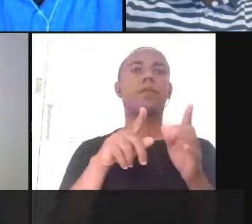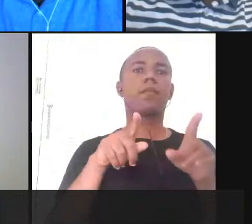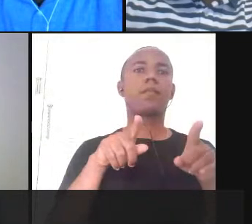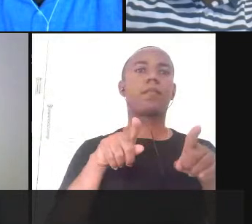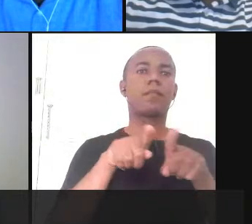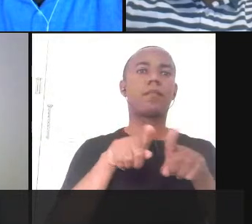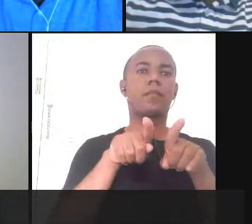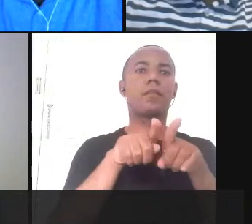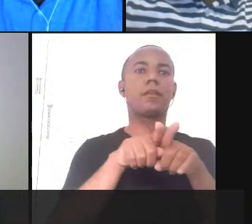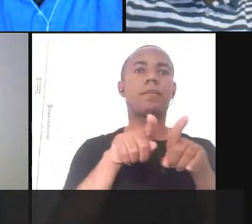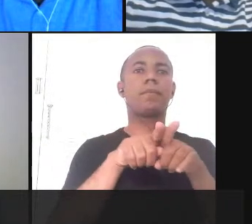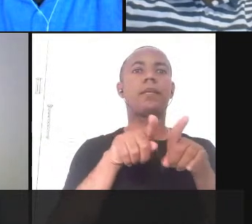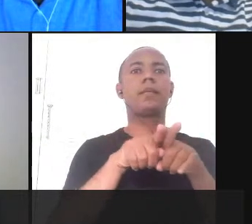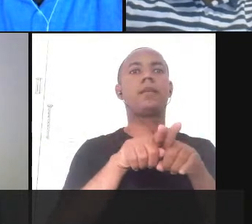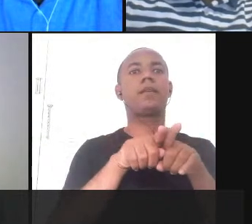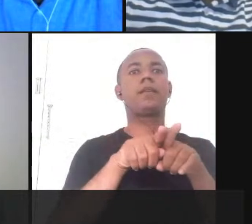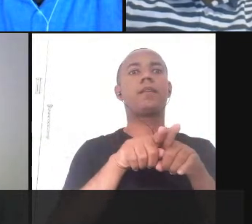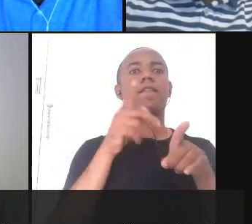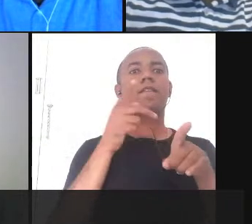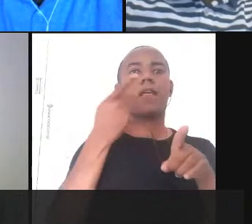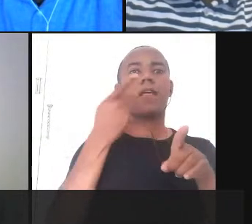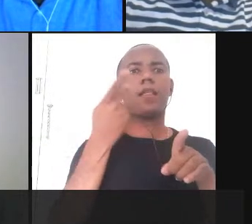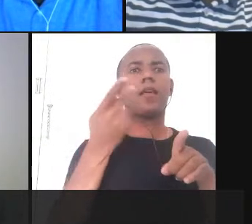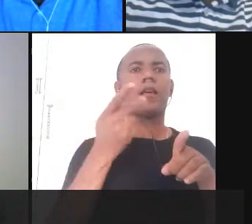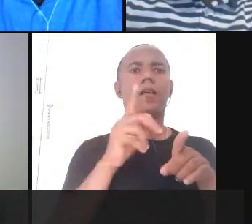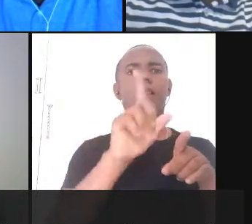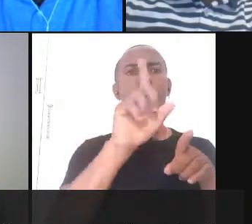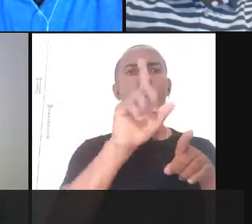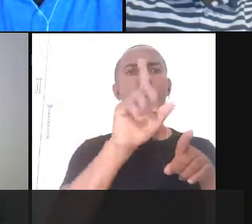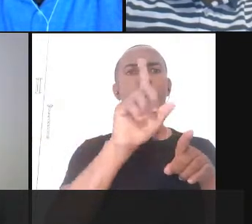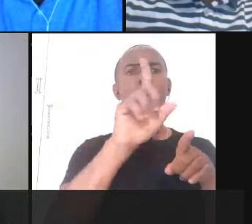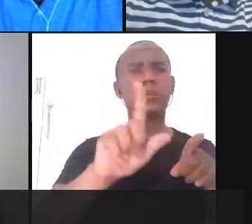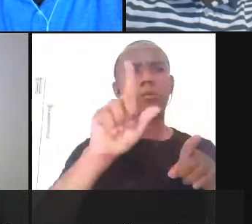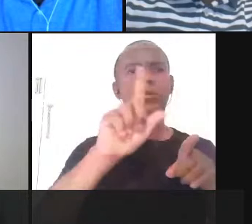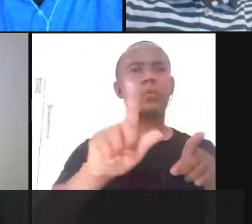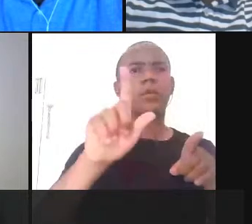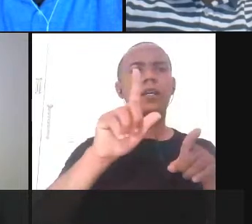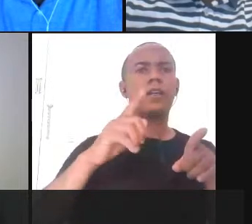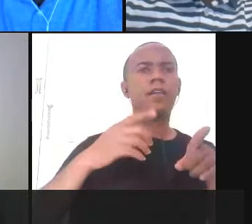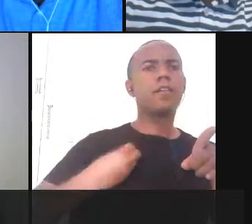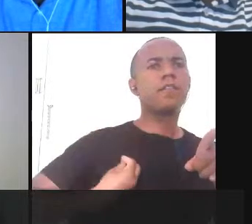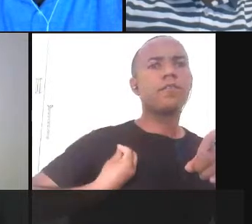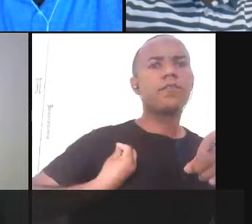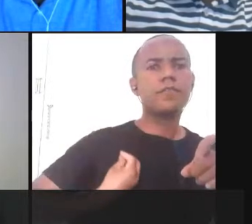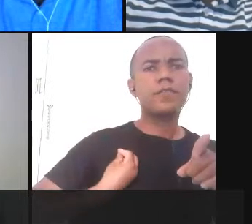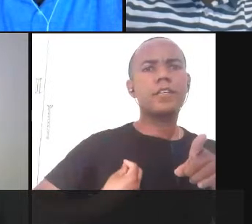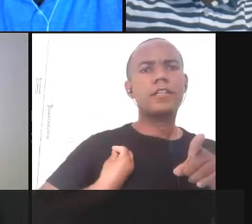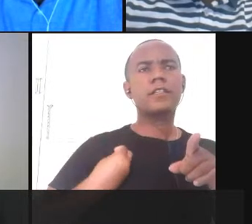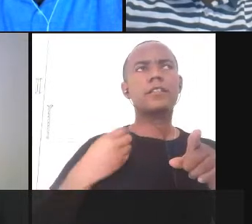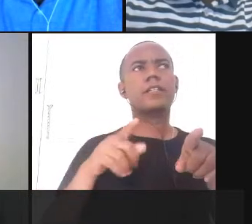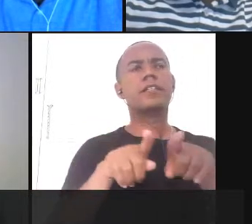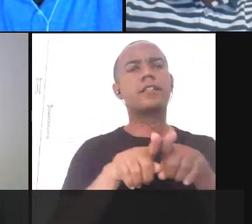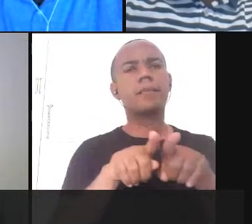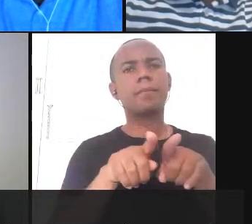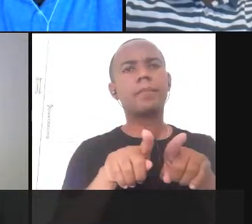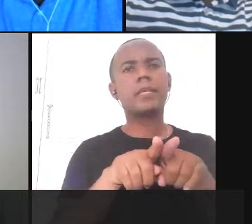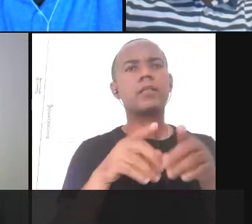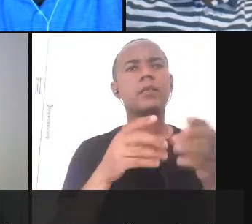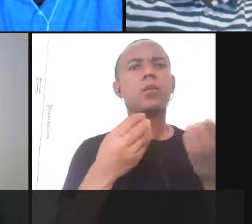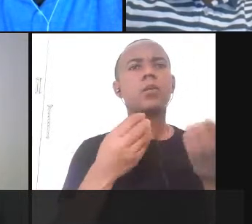literatura que é realizado pela racionalidade ocidental na Europa. Bom,